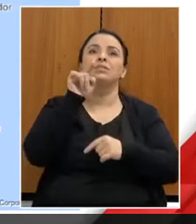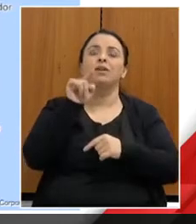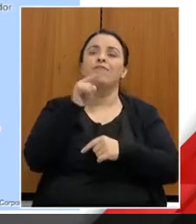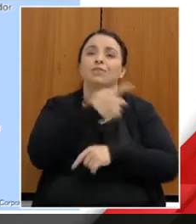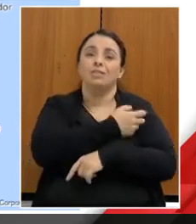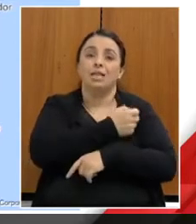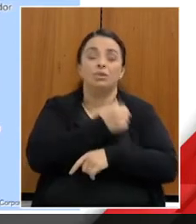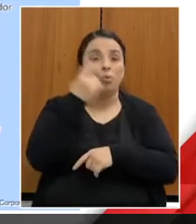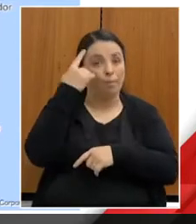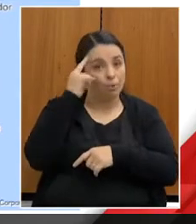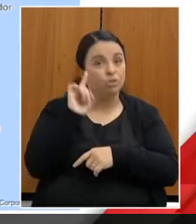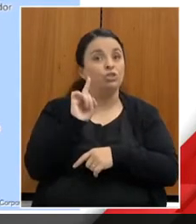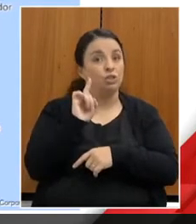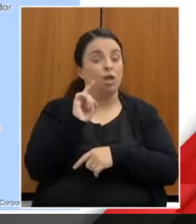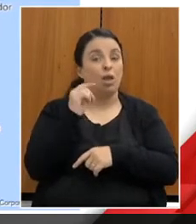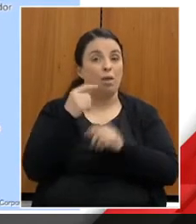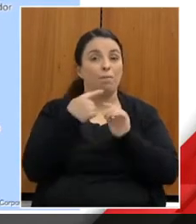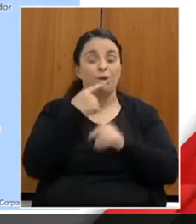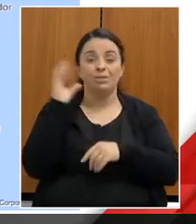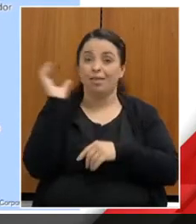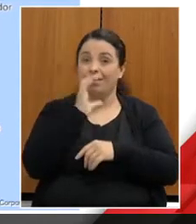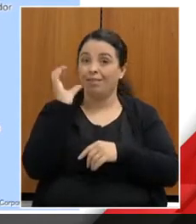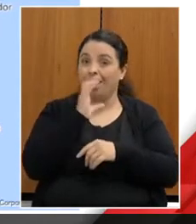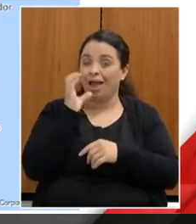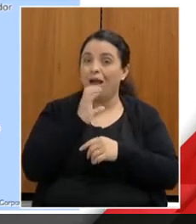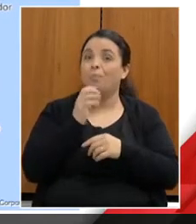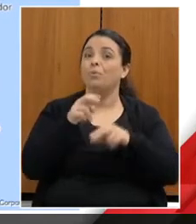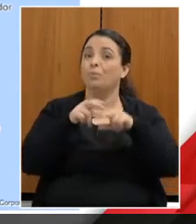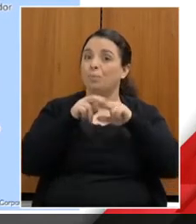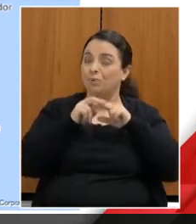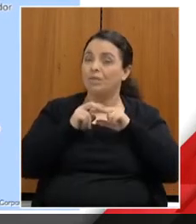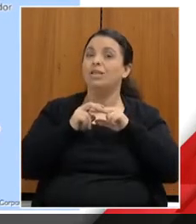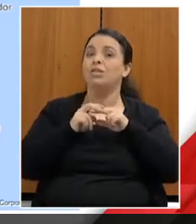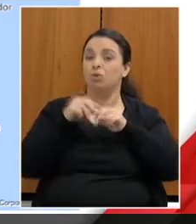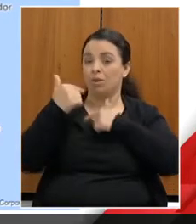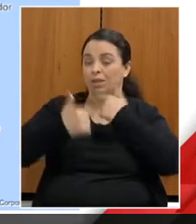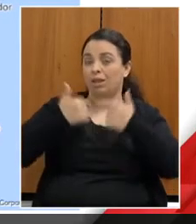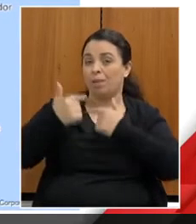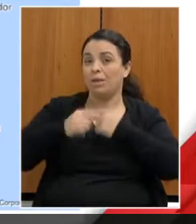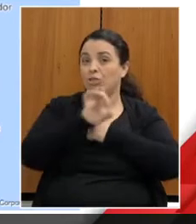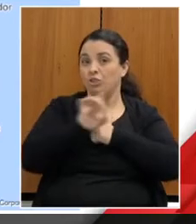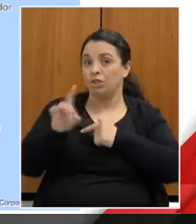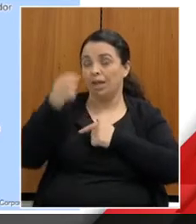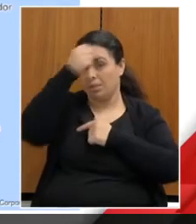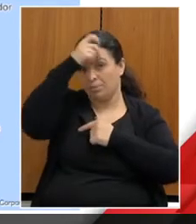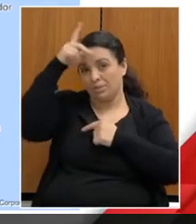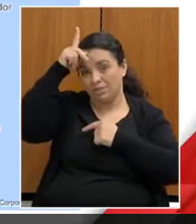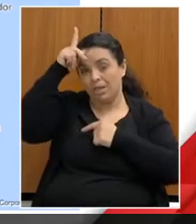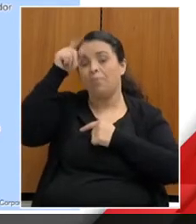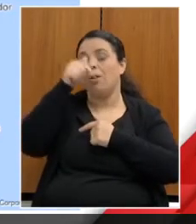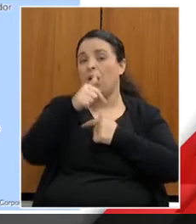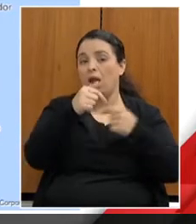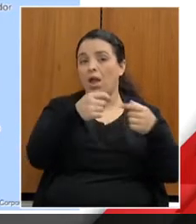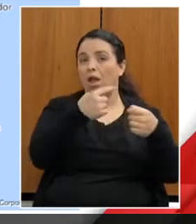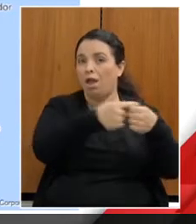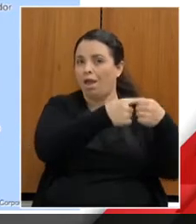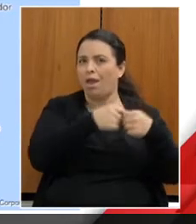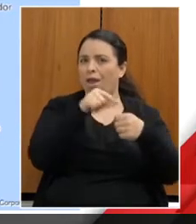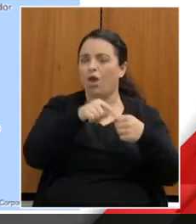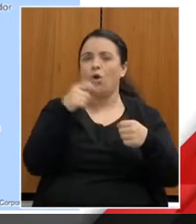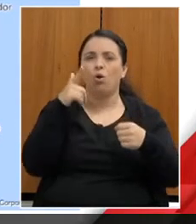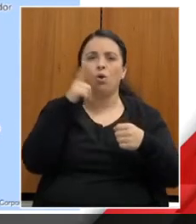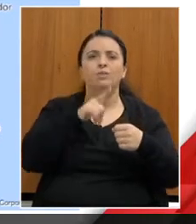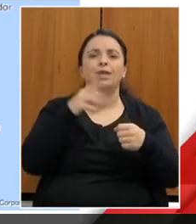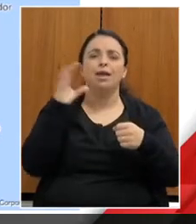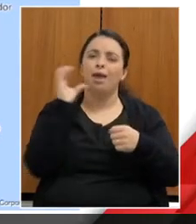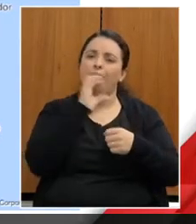Isso tem muito a ver com o papel dos municípios. Os municípios estão conseguindo vacinar rápido e a distribuição também